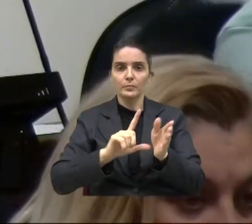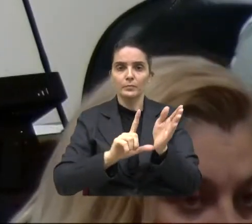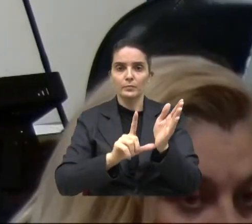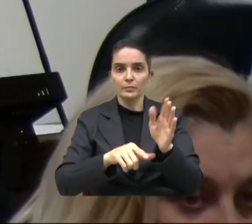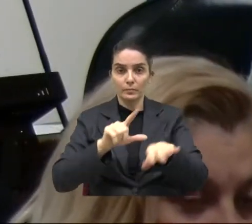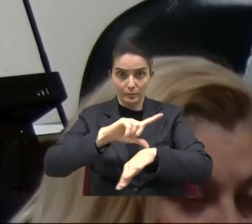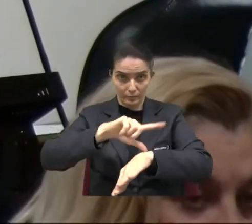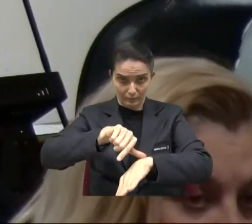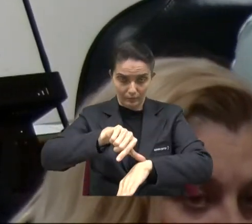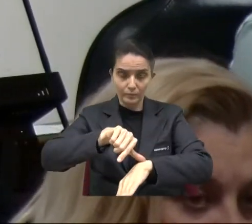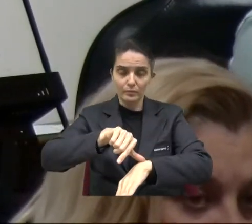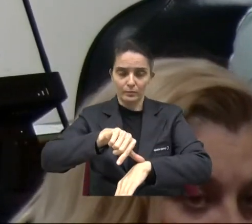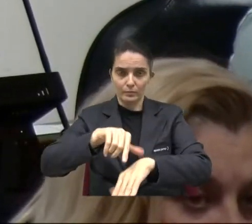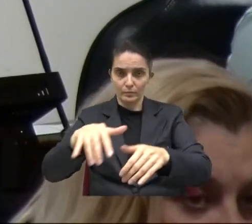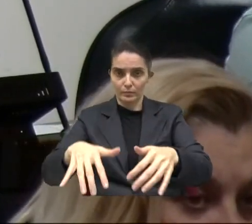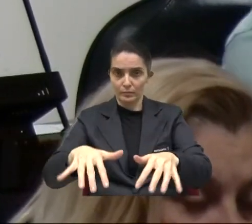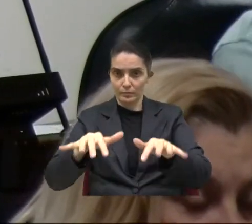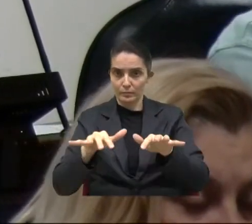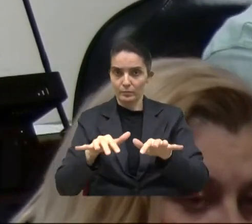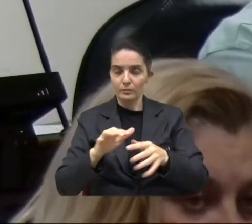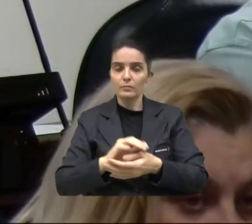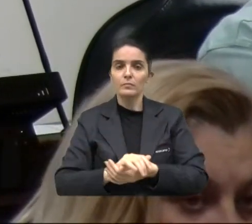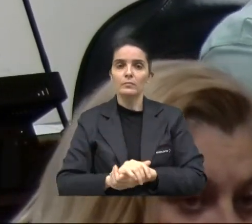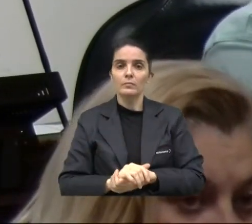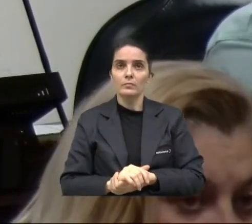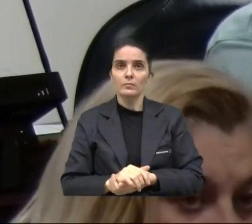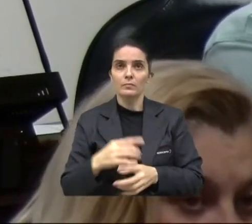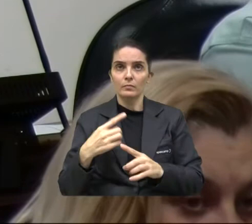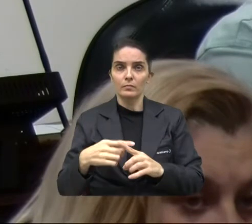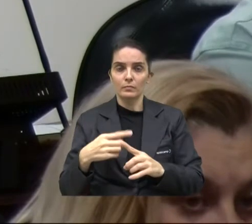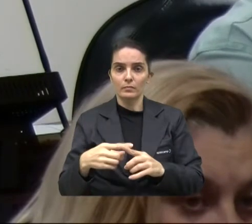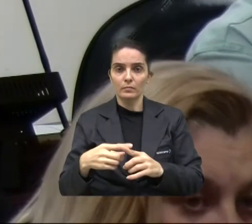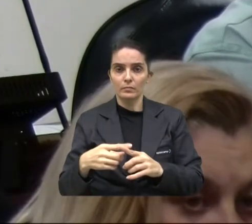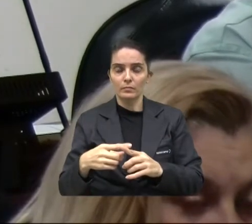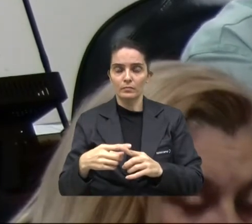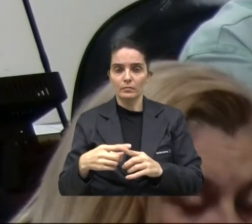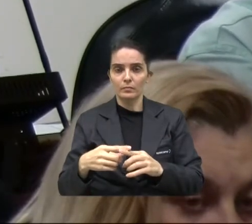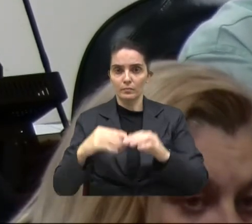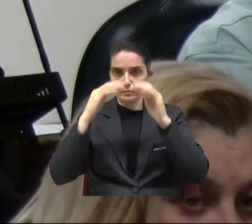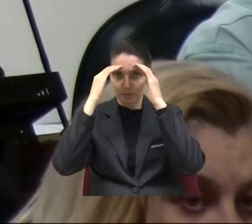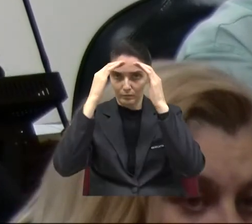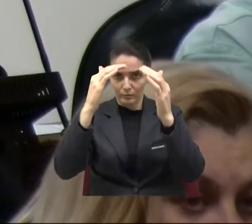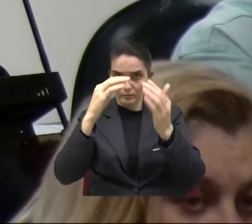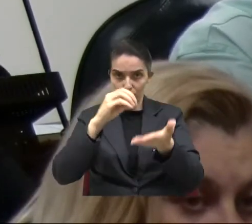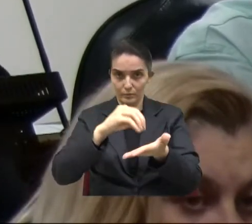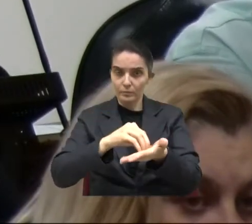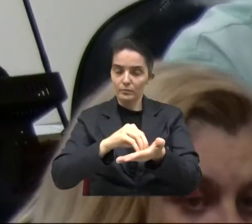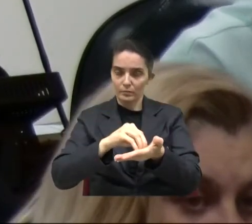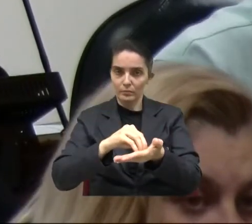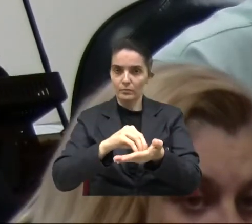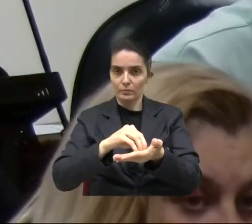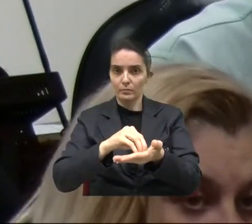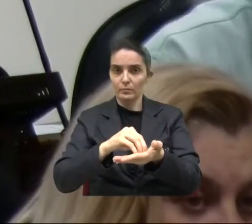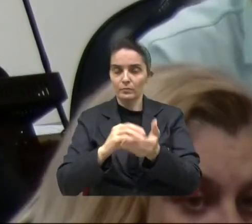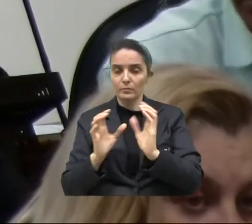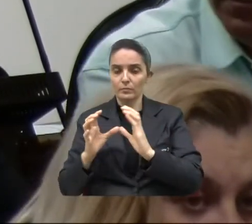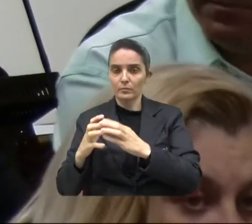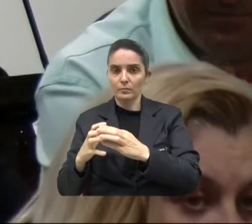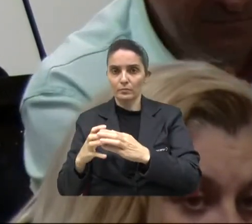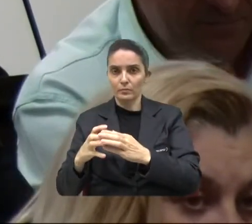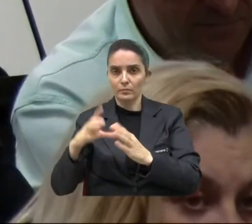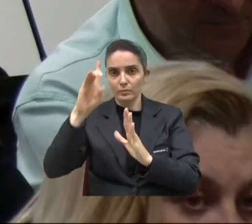plenária. Na verdade, eu estava em cumprimento de uma agenda, a qual foi me designado como membro da Comissão de